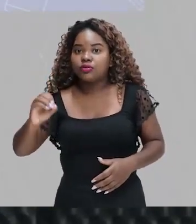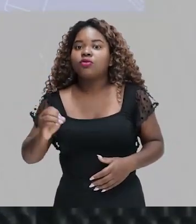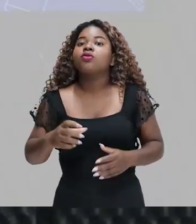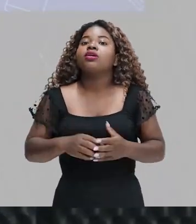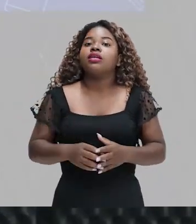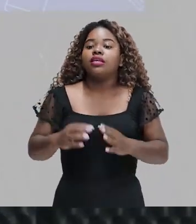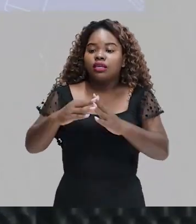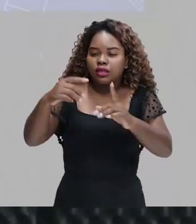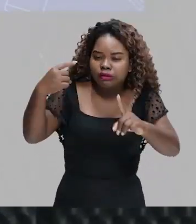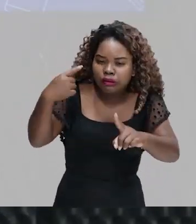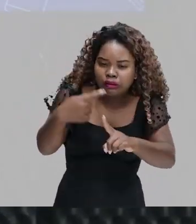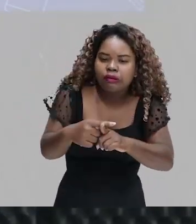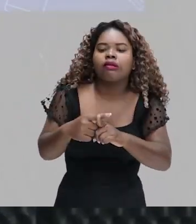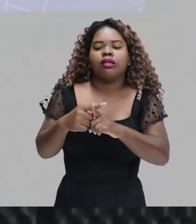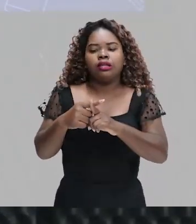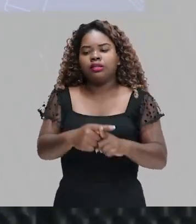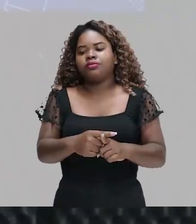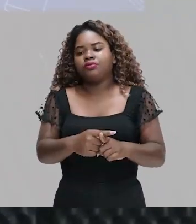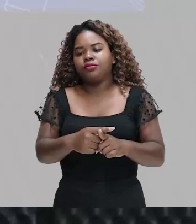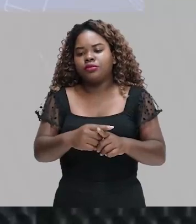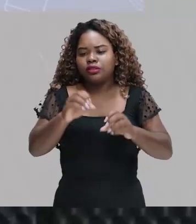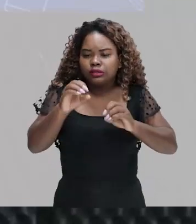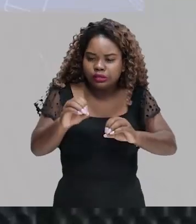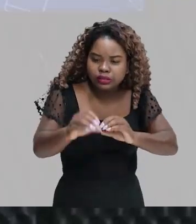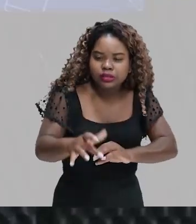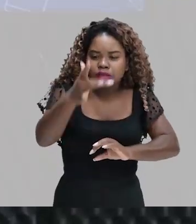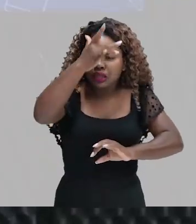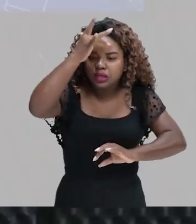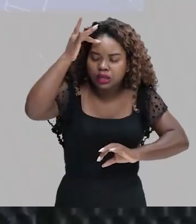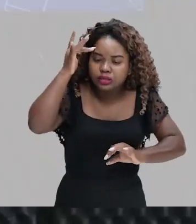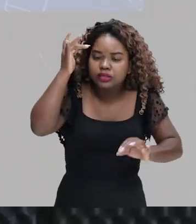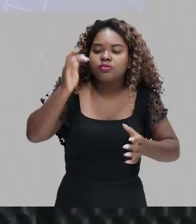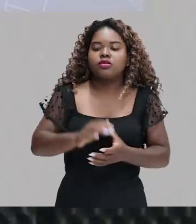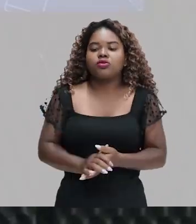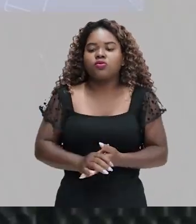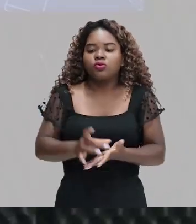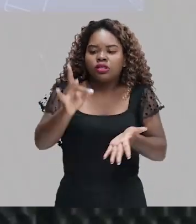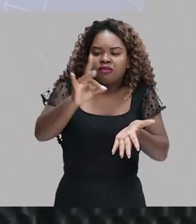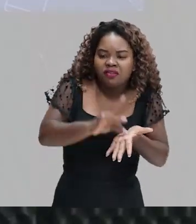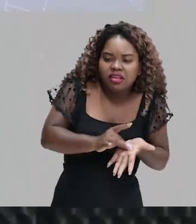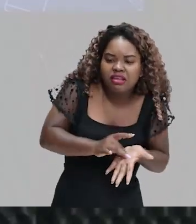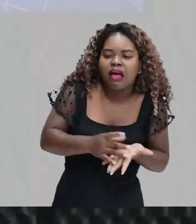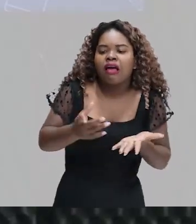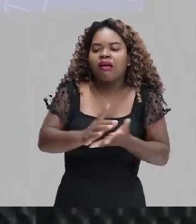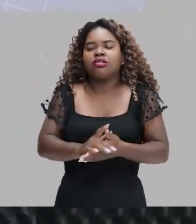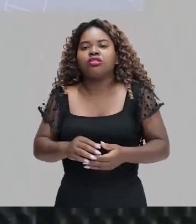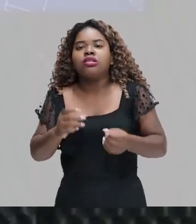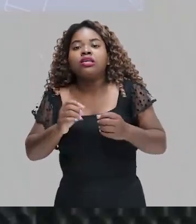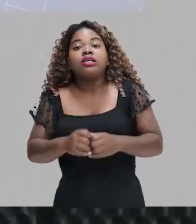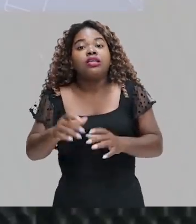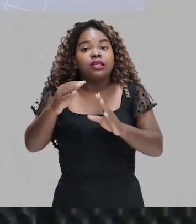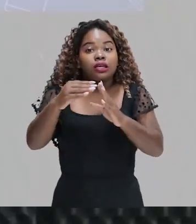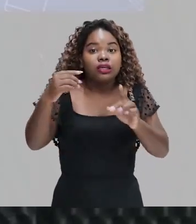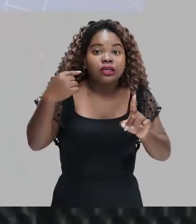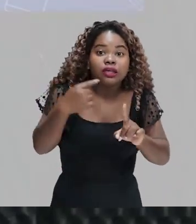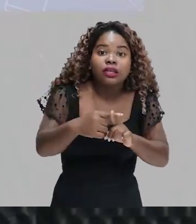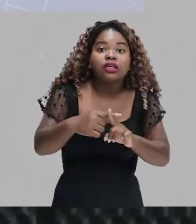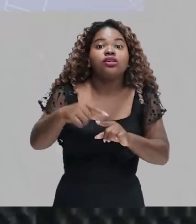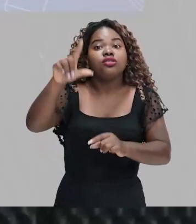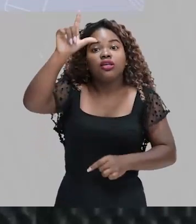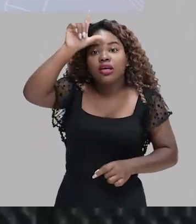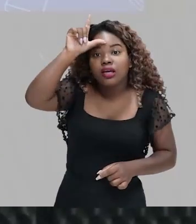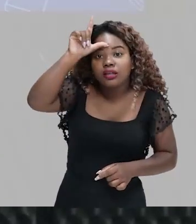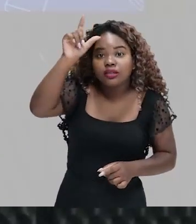o que é verdade, a igreja diz as suas verdades, em que as pessoas acreditavam que a Terra é plana, mas ela não é plana, deixar claro para as